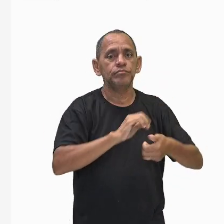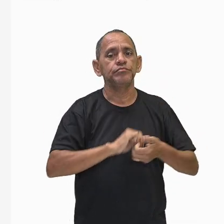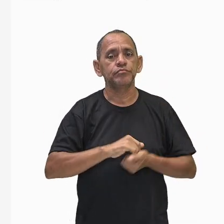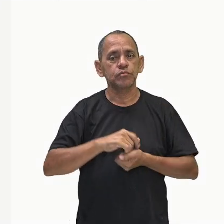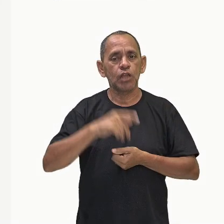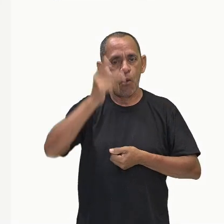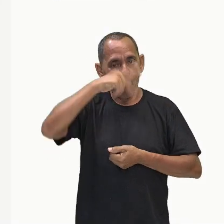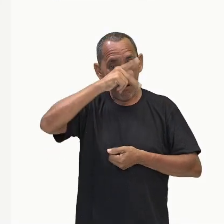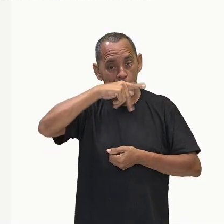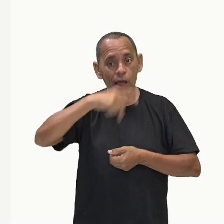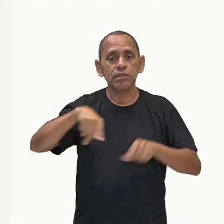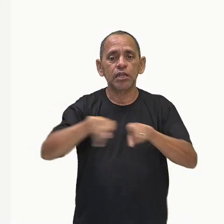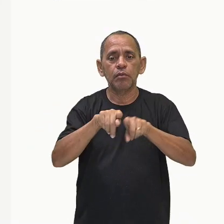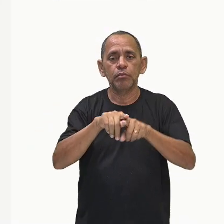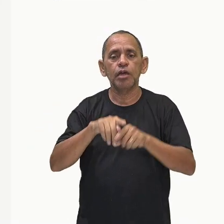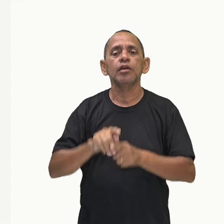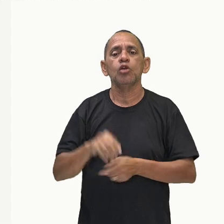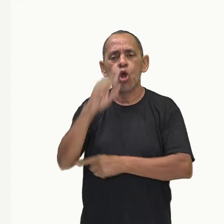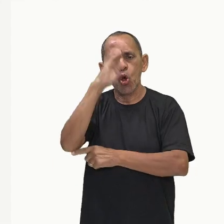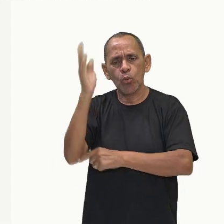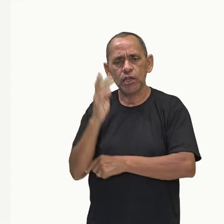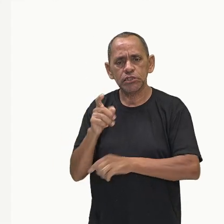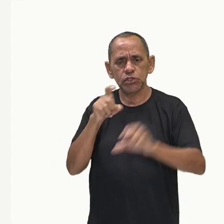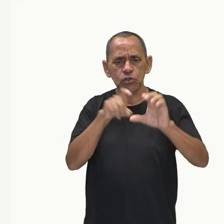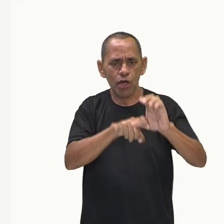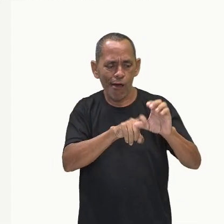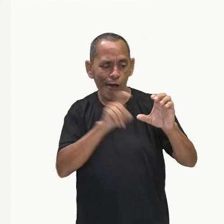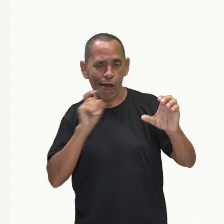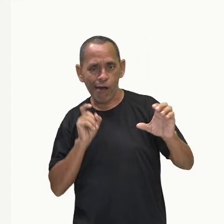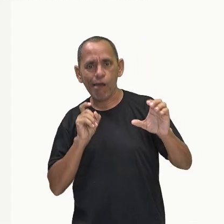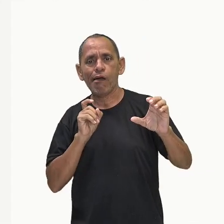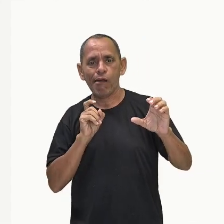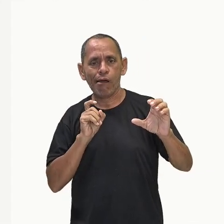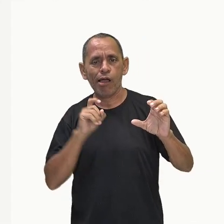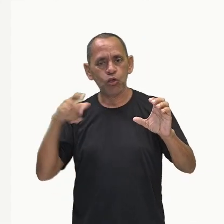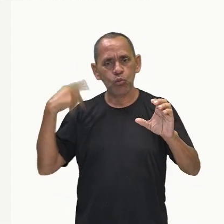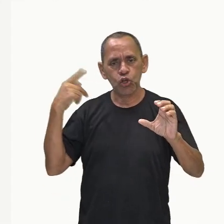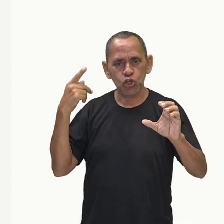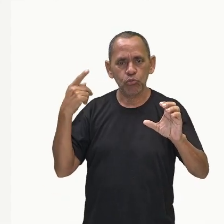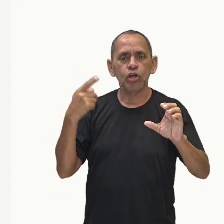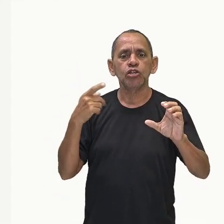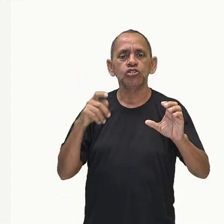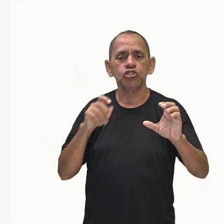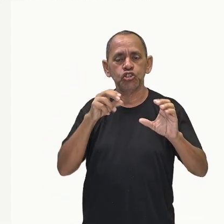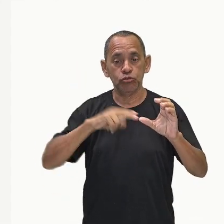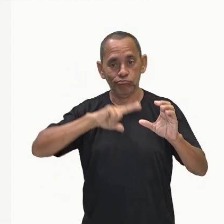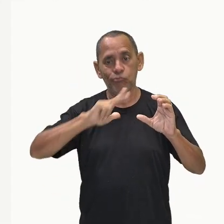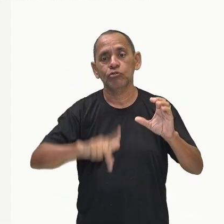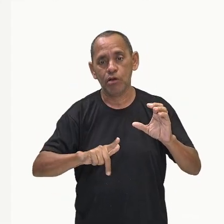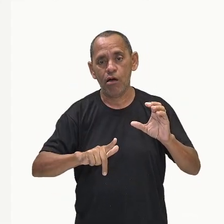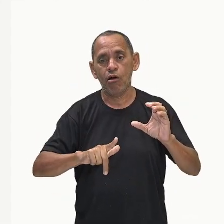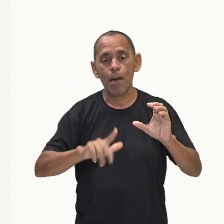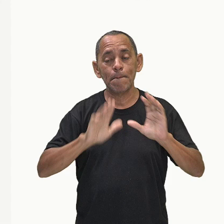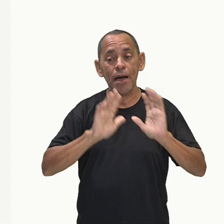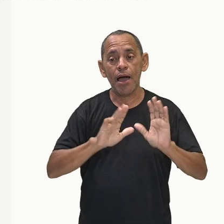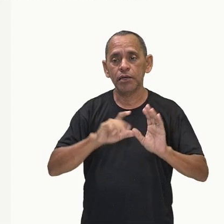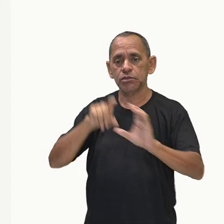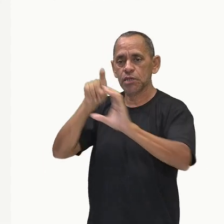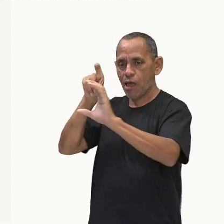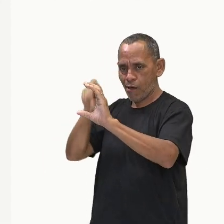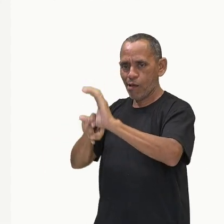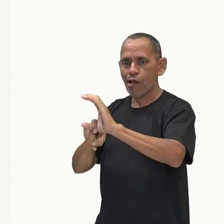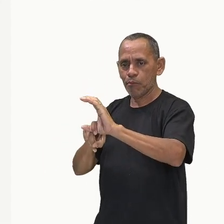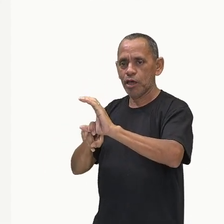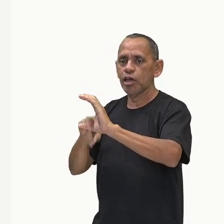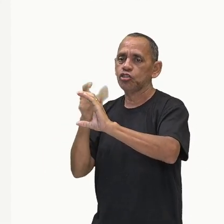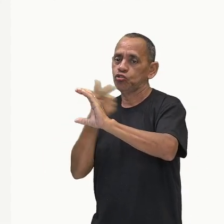se tornou independente politicamente, emancipado politicamente de Portugal, mais dependente